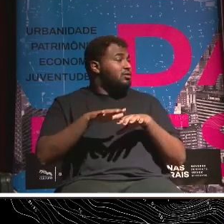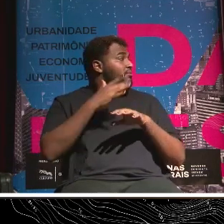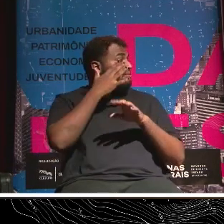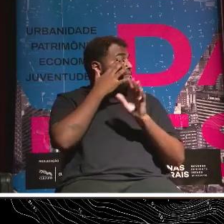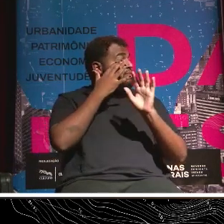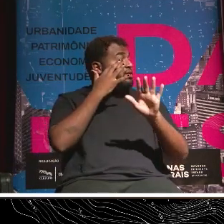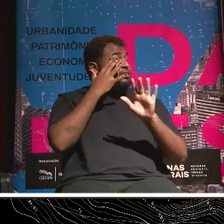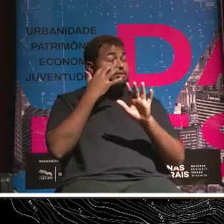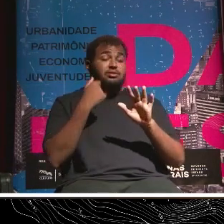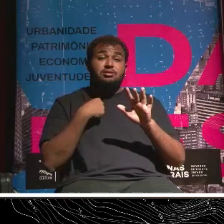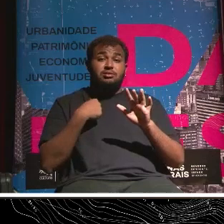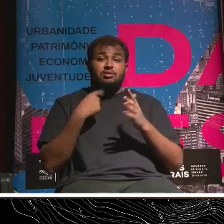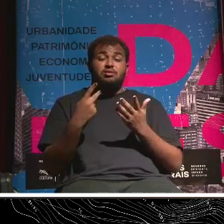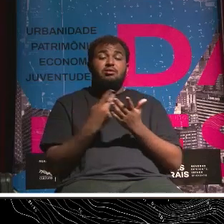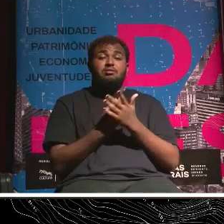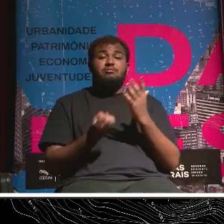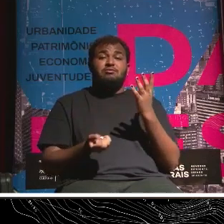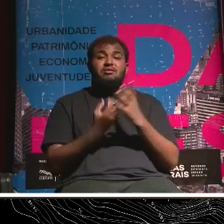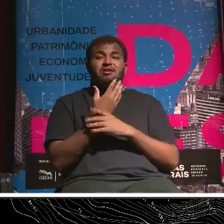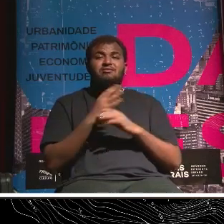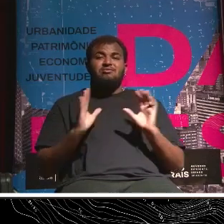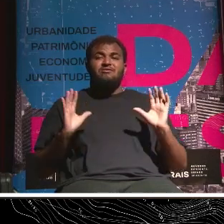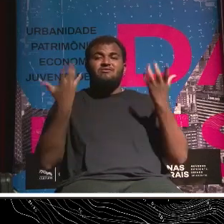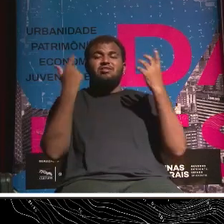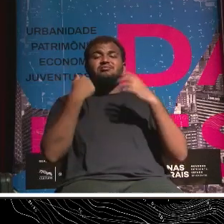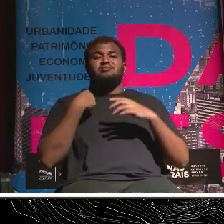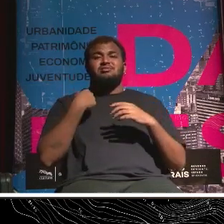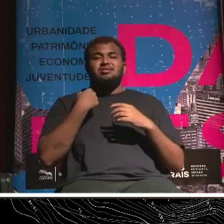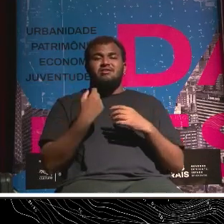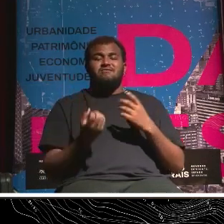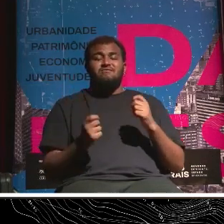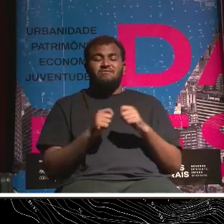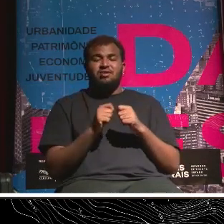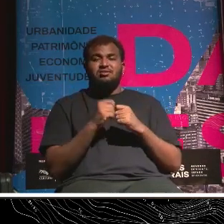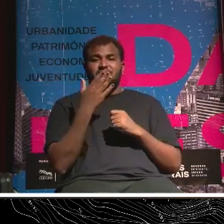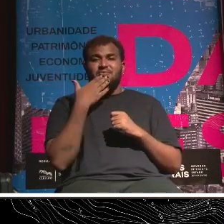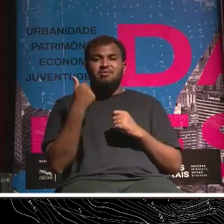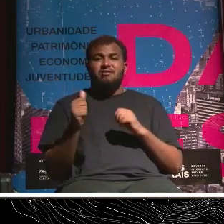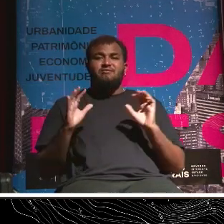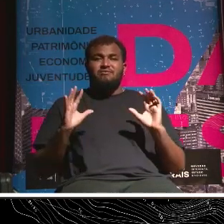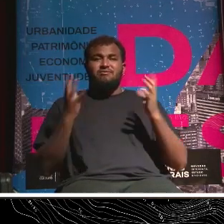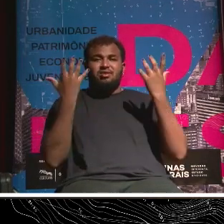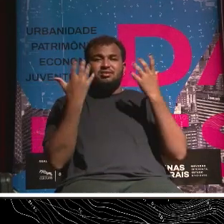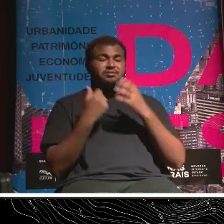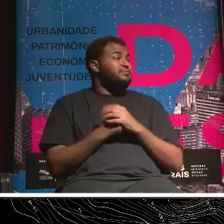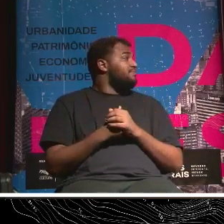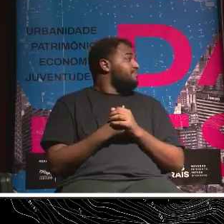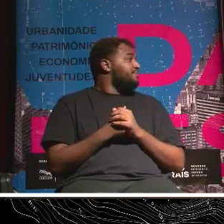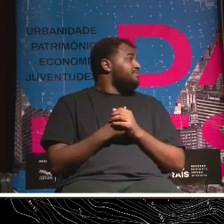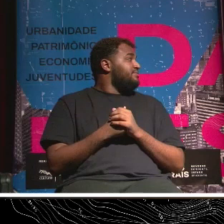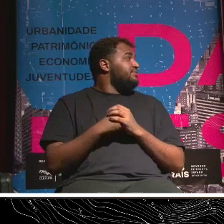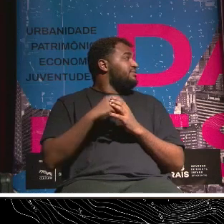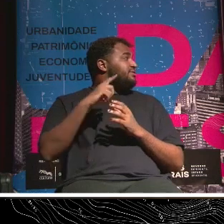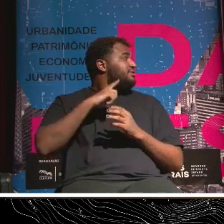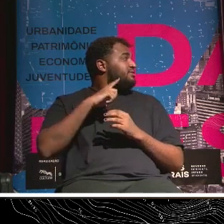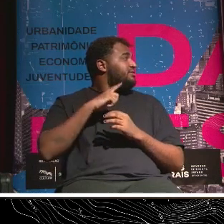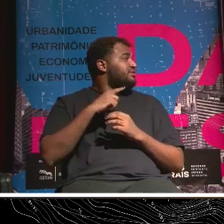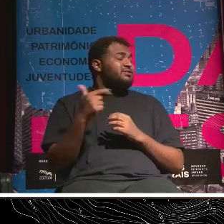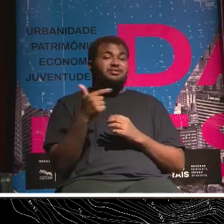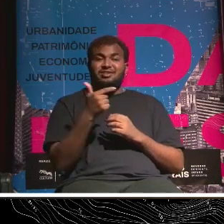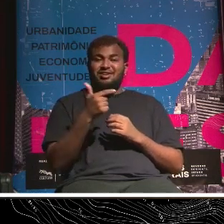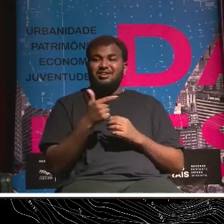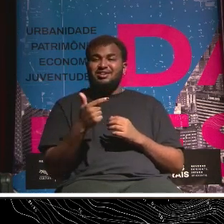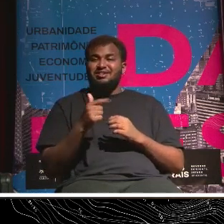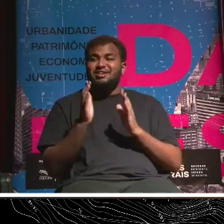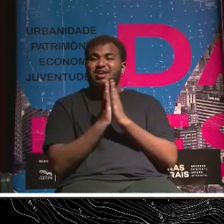festas. Eu amo. O que eu faço de melhor é festa, gente. Pergunta assim, eu tenho 2 aniversários para organizar nesse